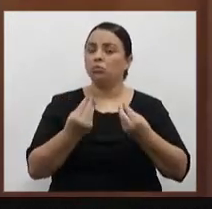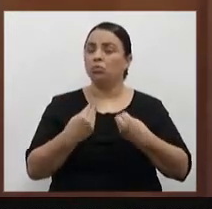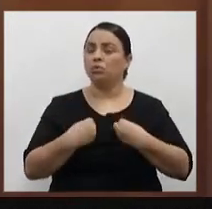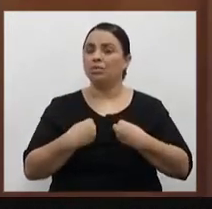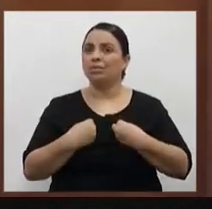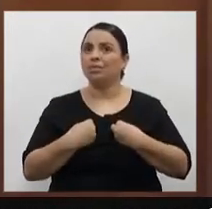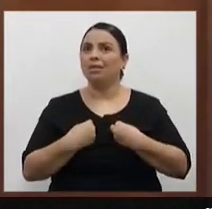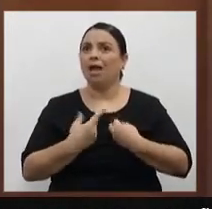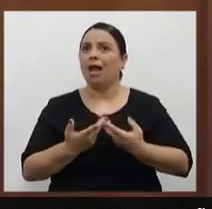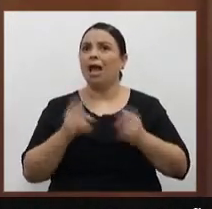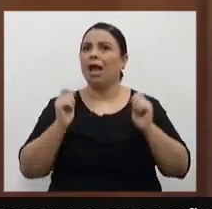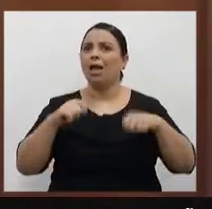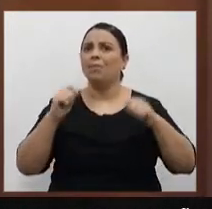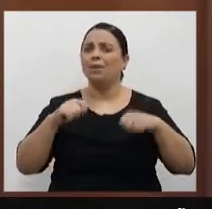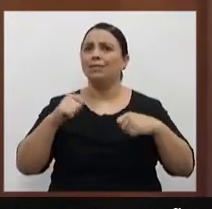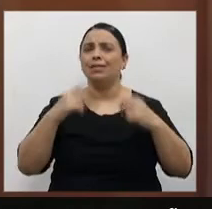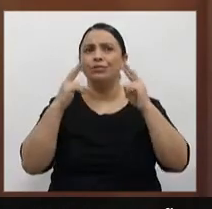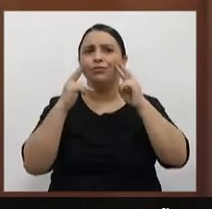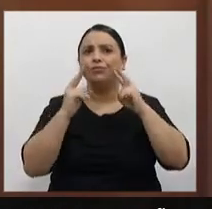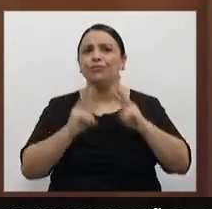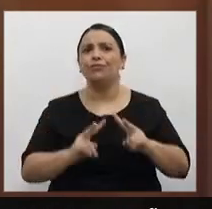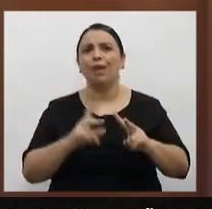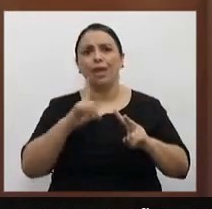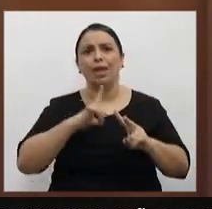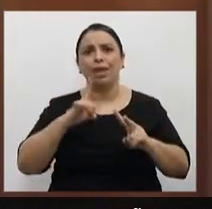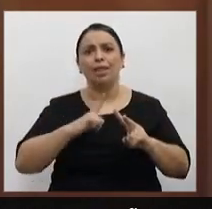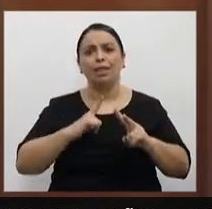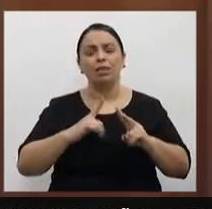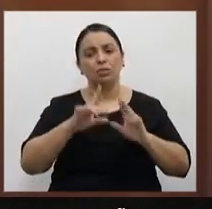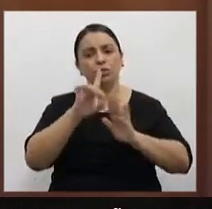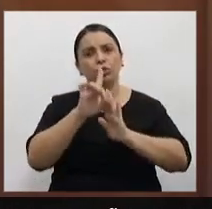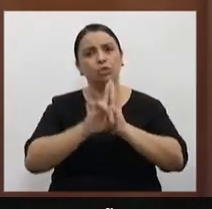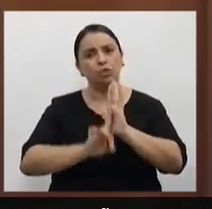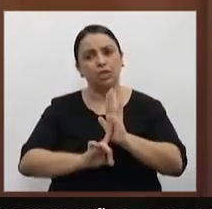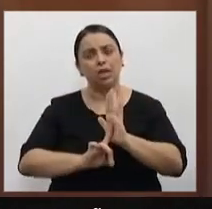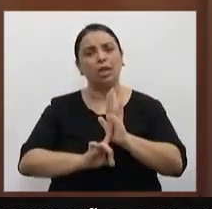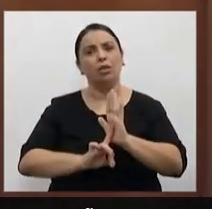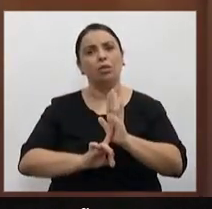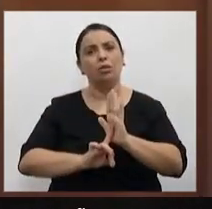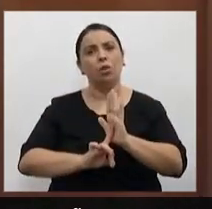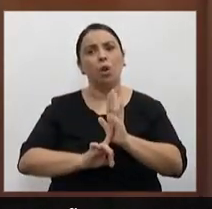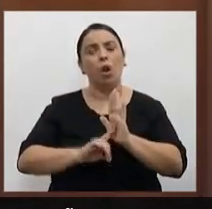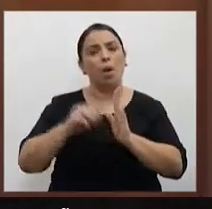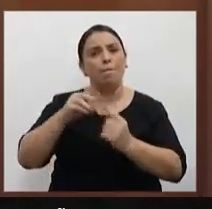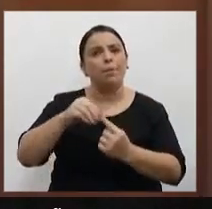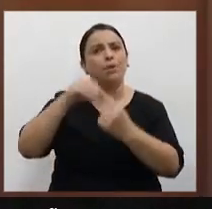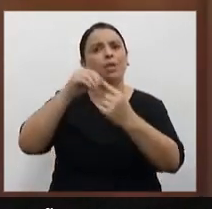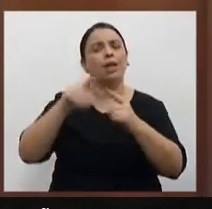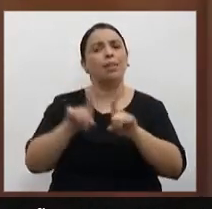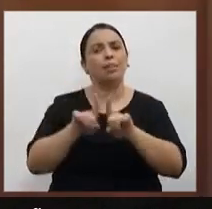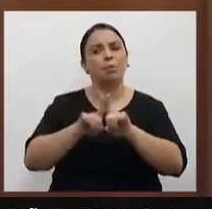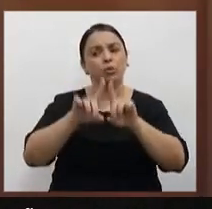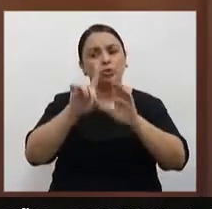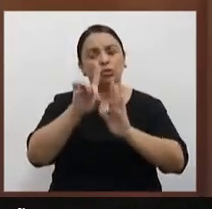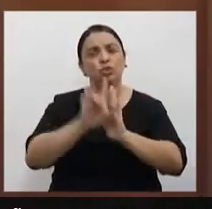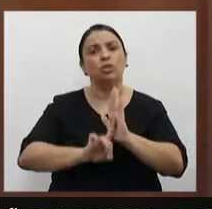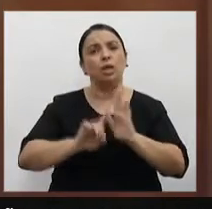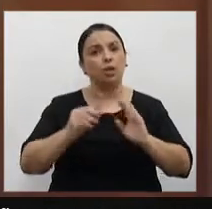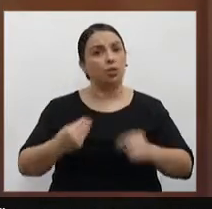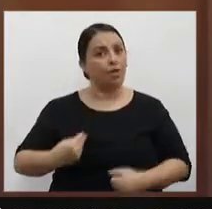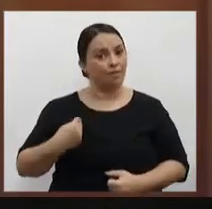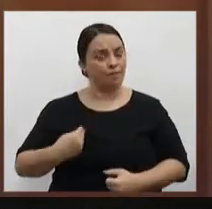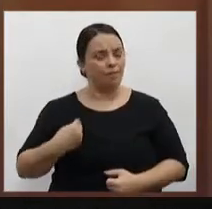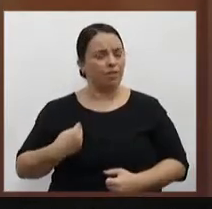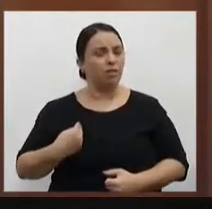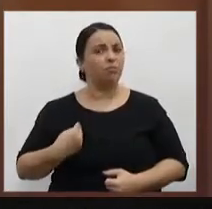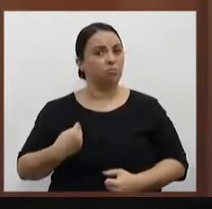direitos, principalmente no atendimento prioritário e no direito à vida. E eu gostaria de destacar essa